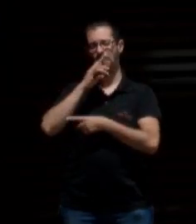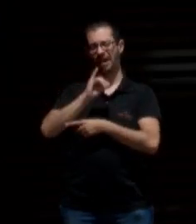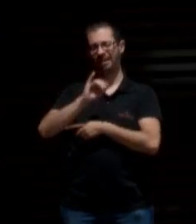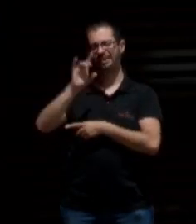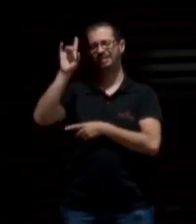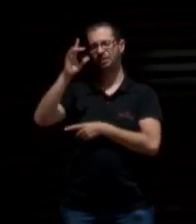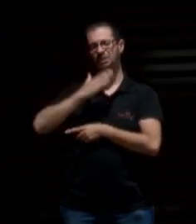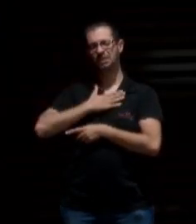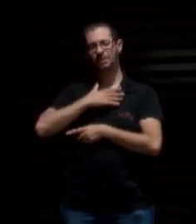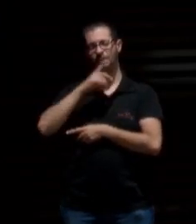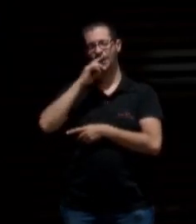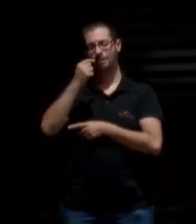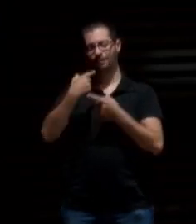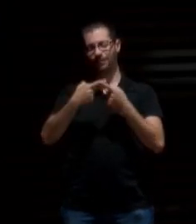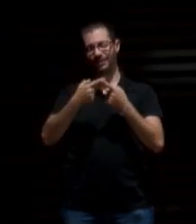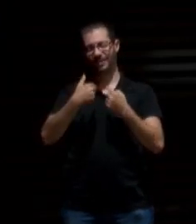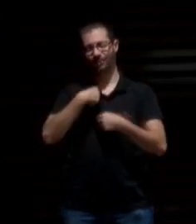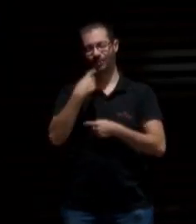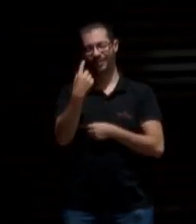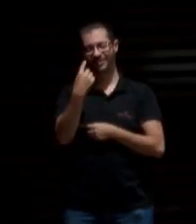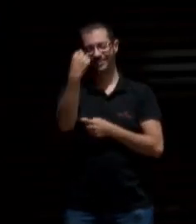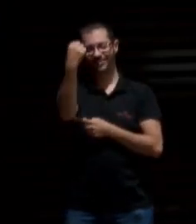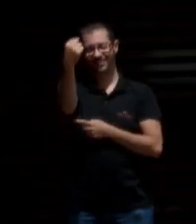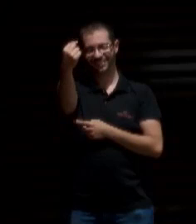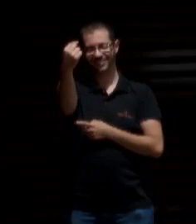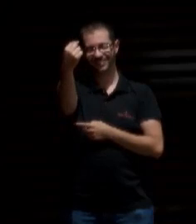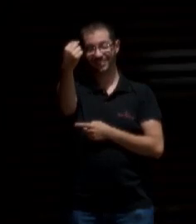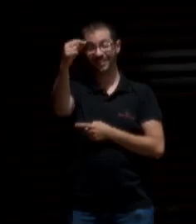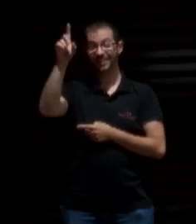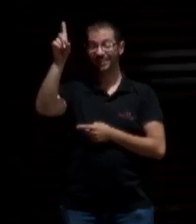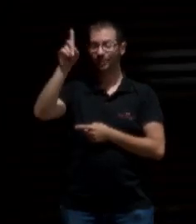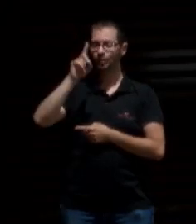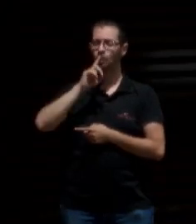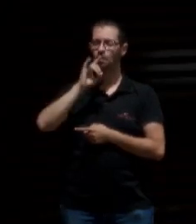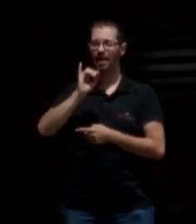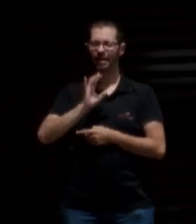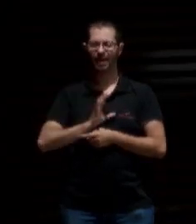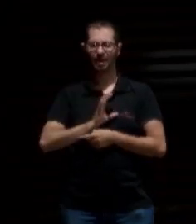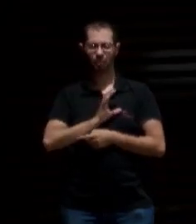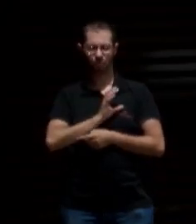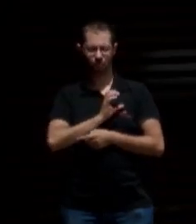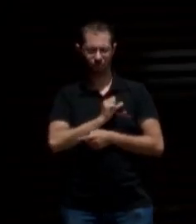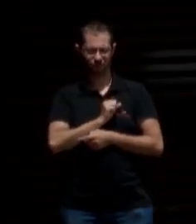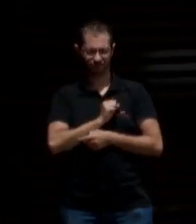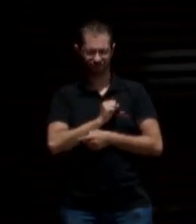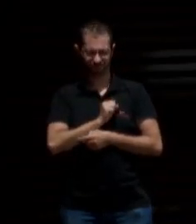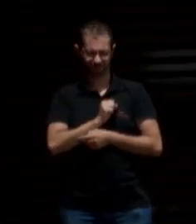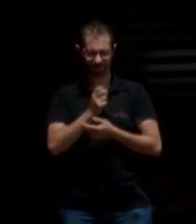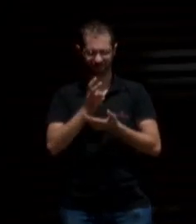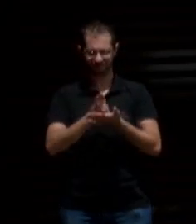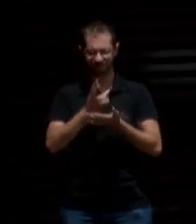nosso Pai porque o Senhor nos escolheu. E o Senhor, como um Pai amoroso, não obstante toda a nossa falha, o